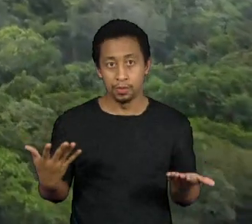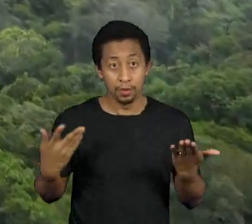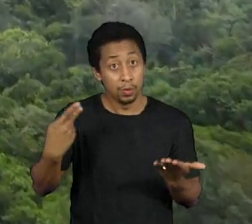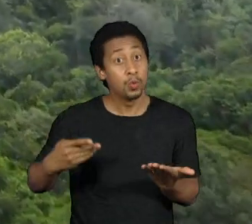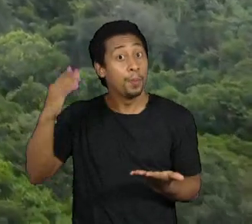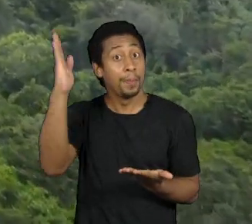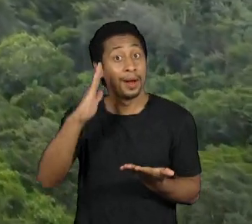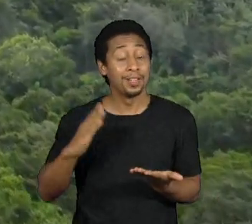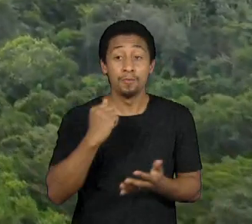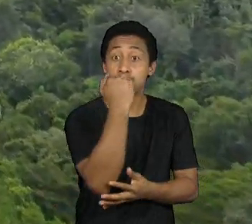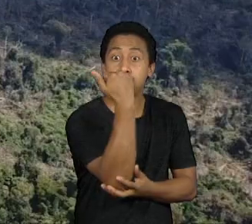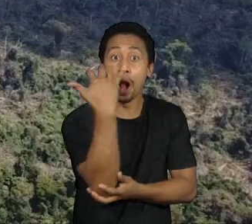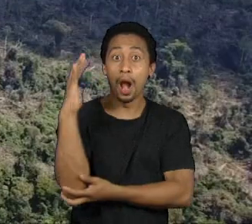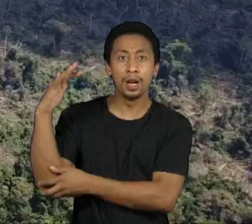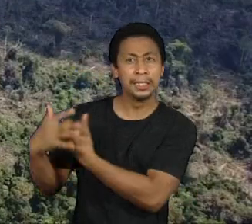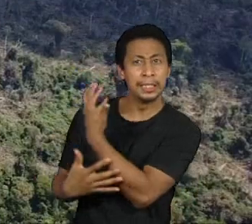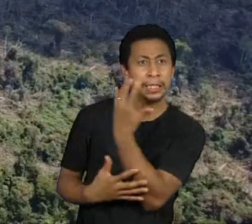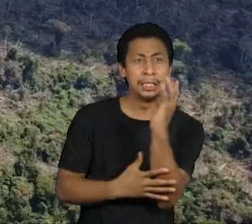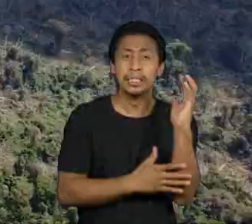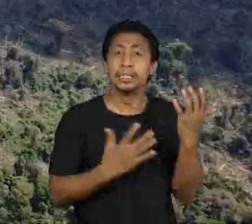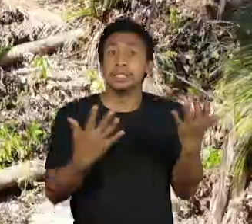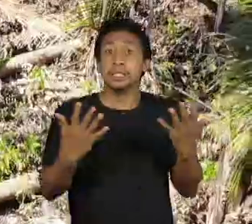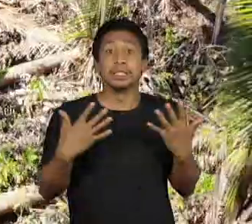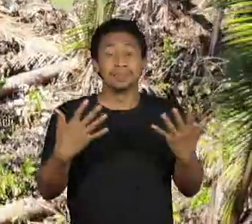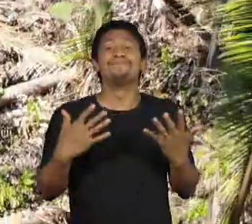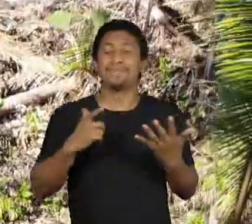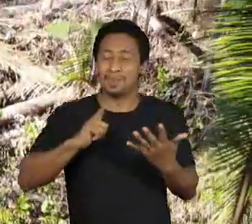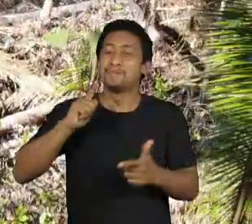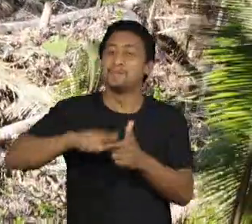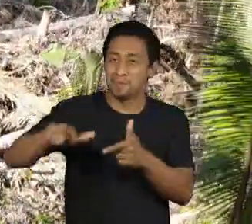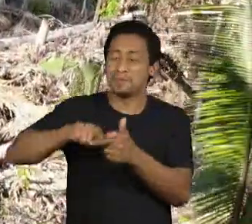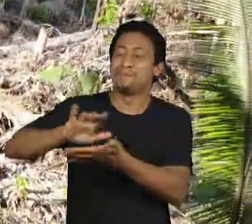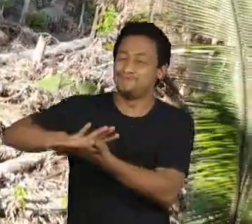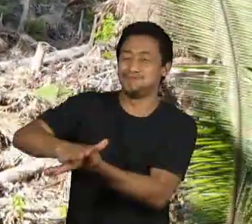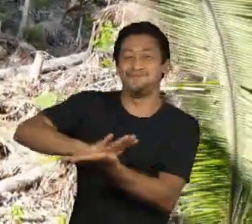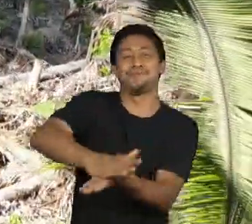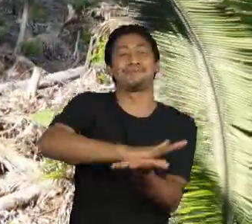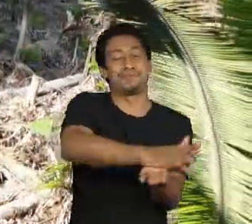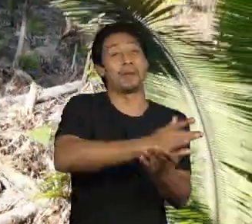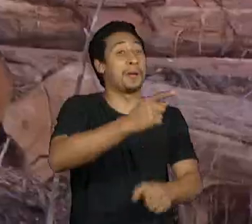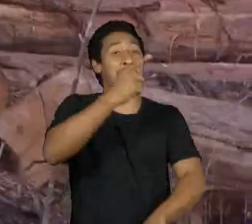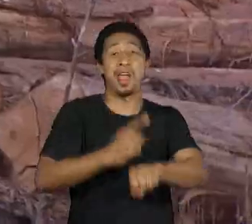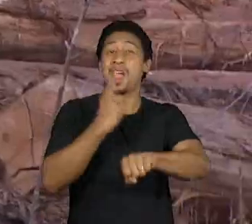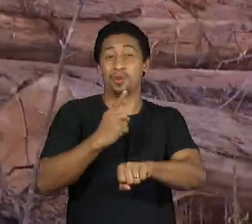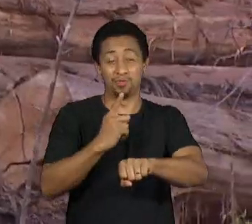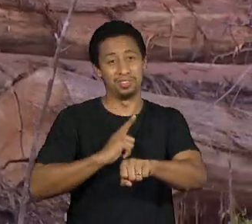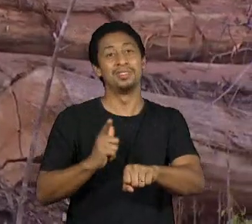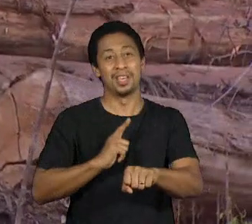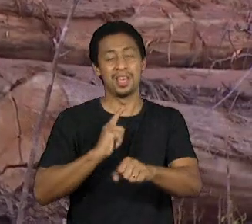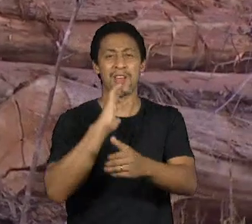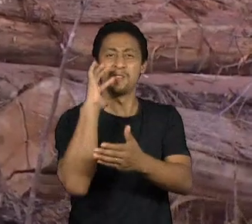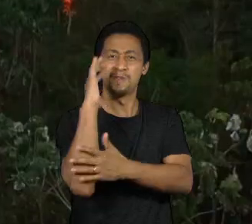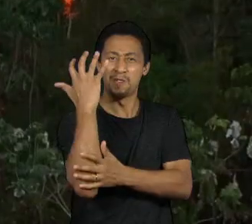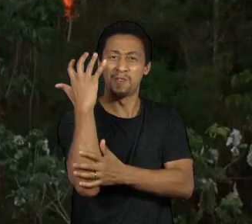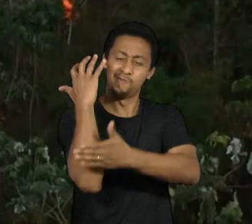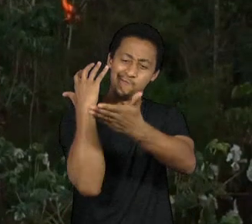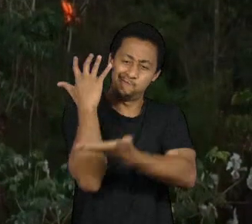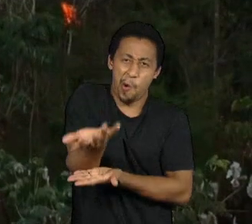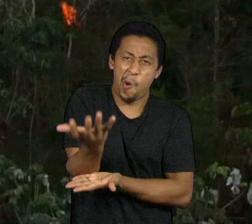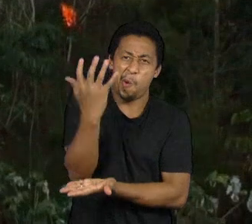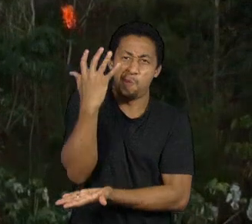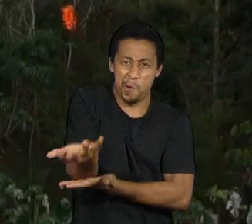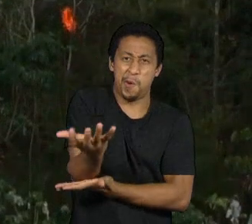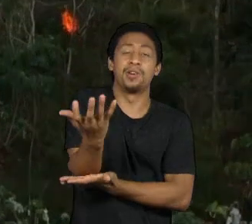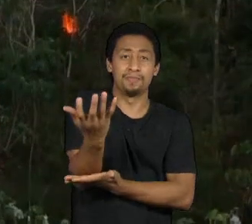floresta tropical do mundo, também lidera a destruição. Índices recordes de desmatamentos e